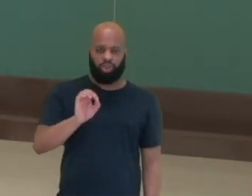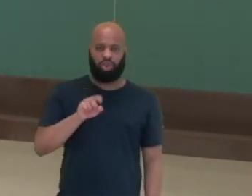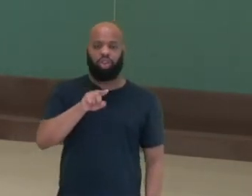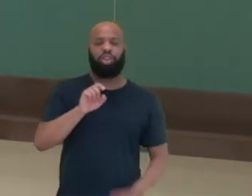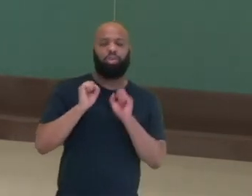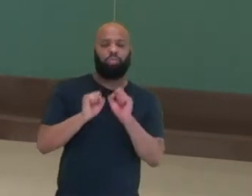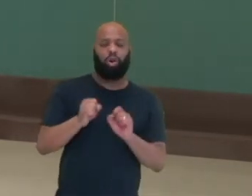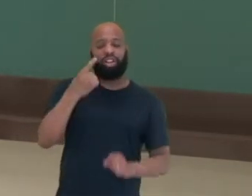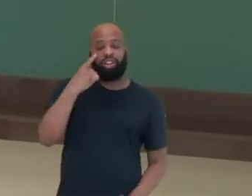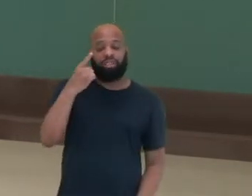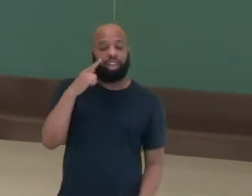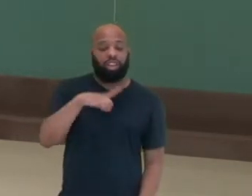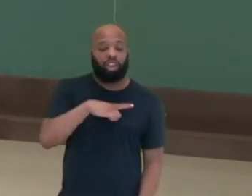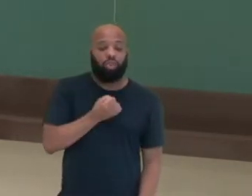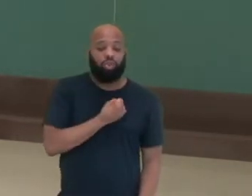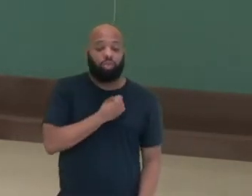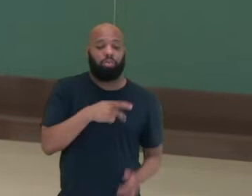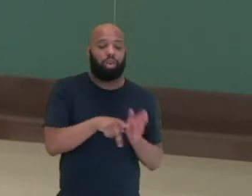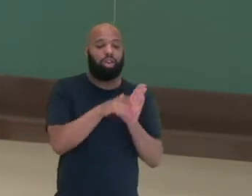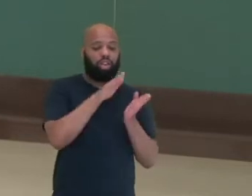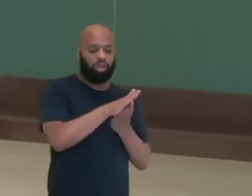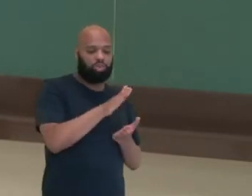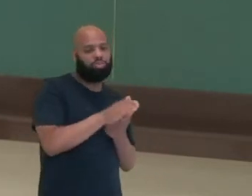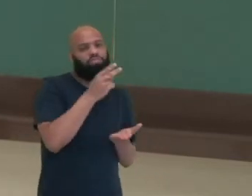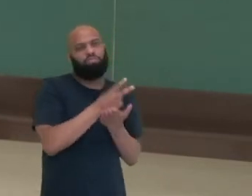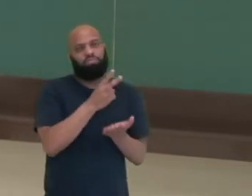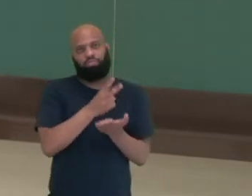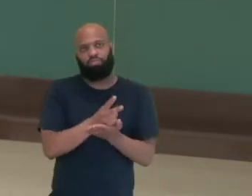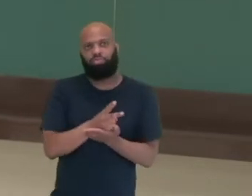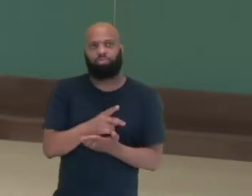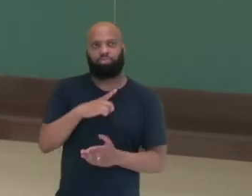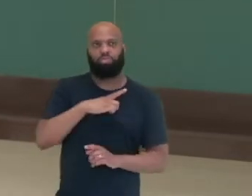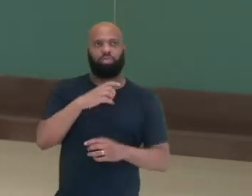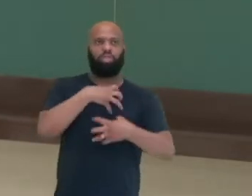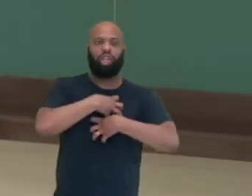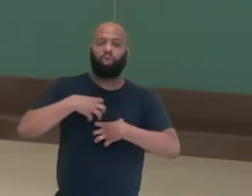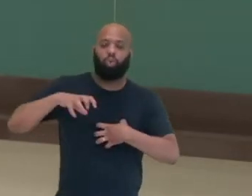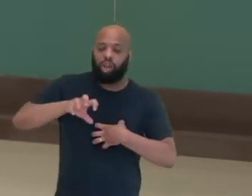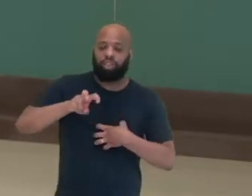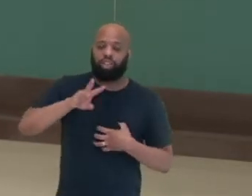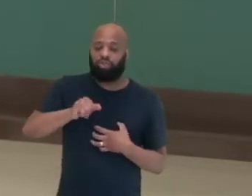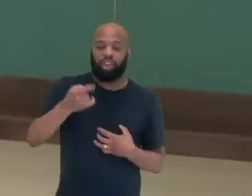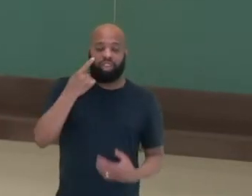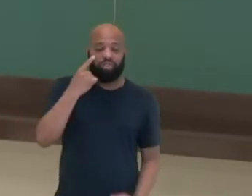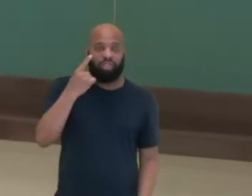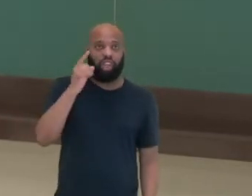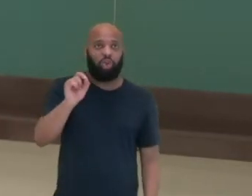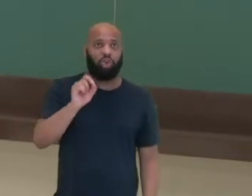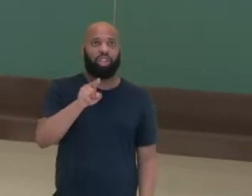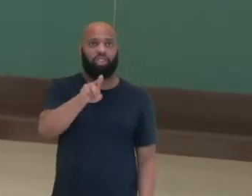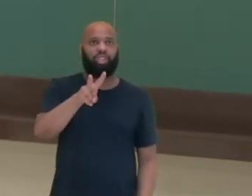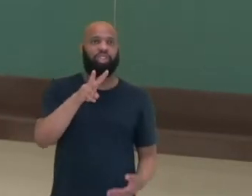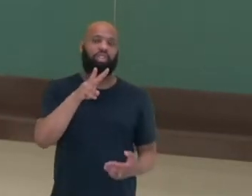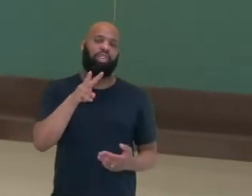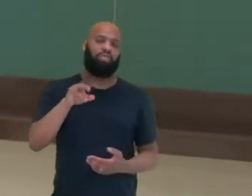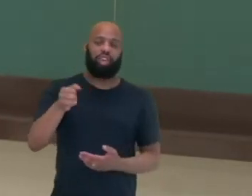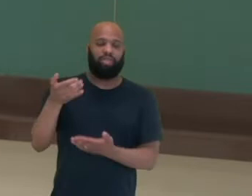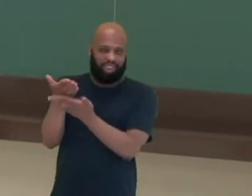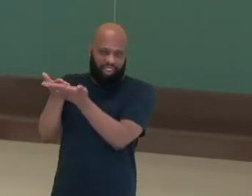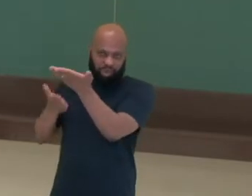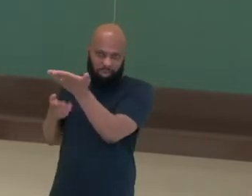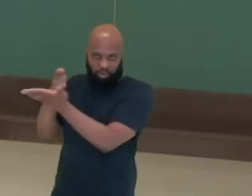né, registrar a leitura do aparelho regularmente, né? E dessa forma você poderá conferir a sua conta,